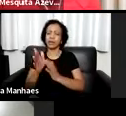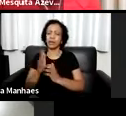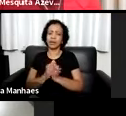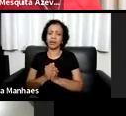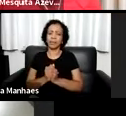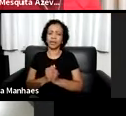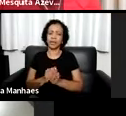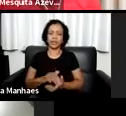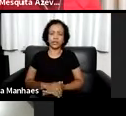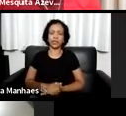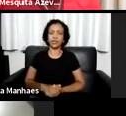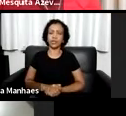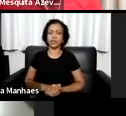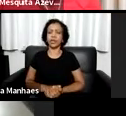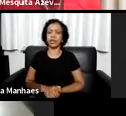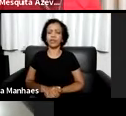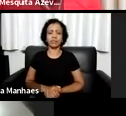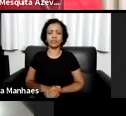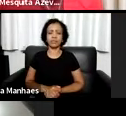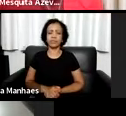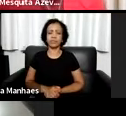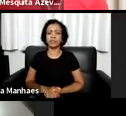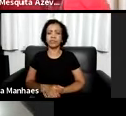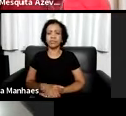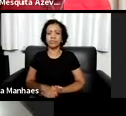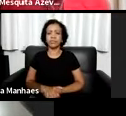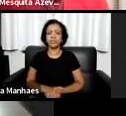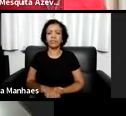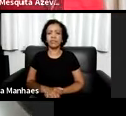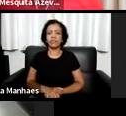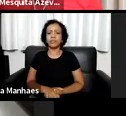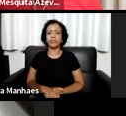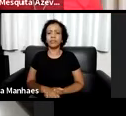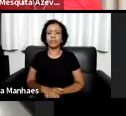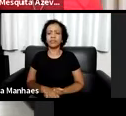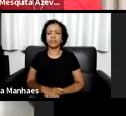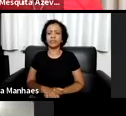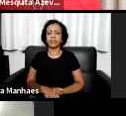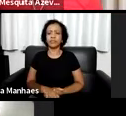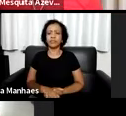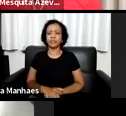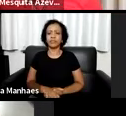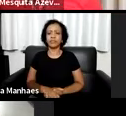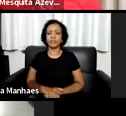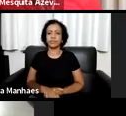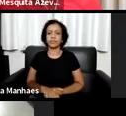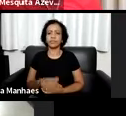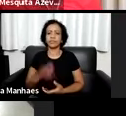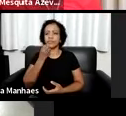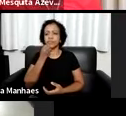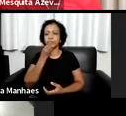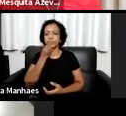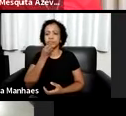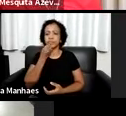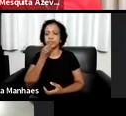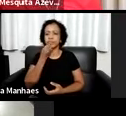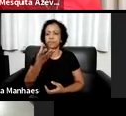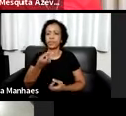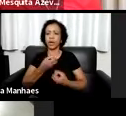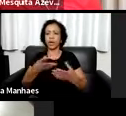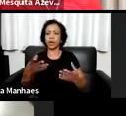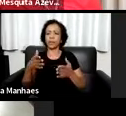Amém. Amém e amém. Pastor Samuel, compartilhe alguns pedidos. Eu gostaria de pedir que o pastor Heber Mesquita,